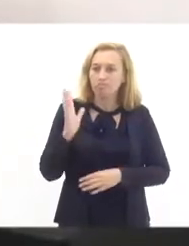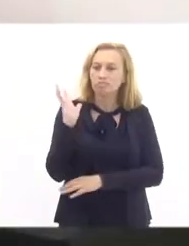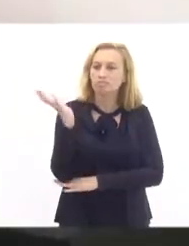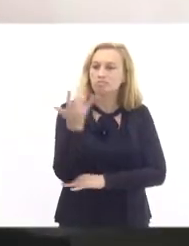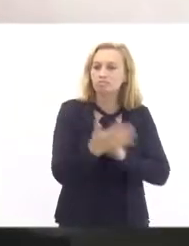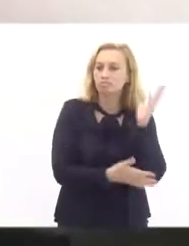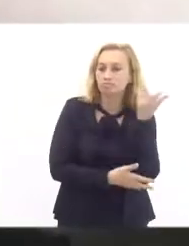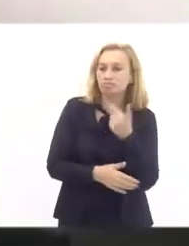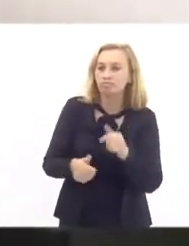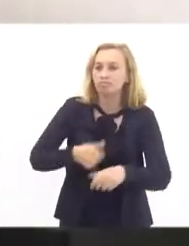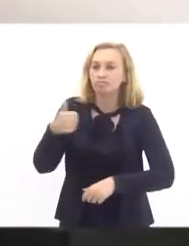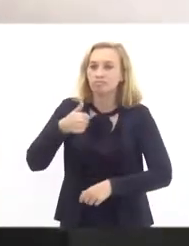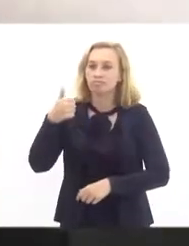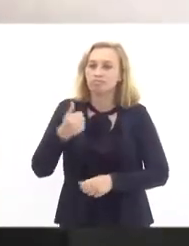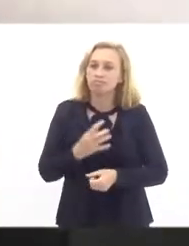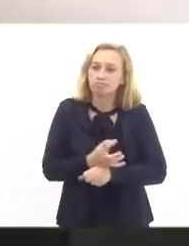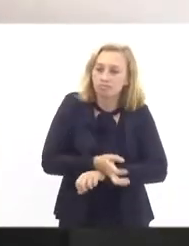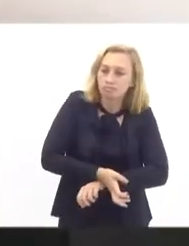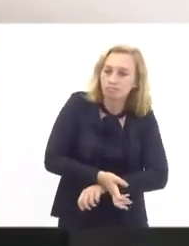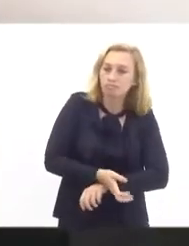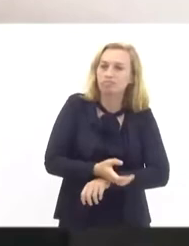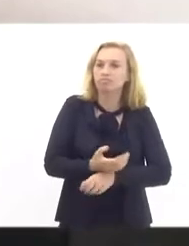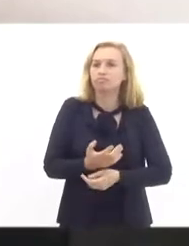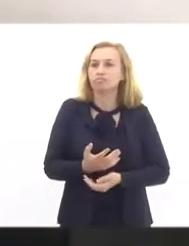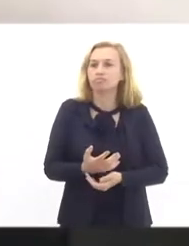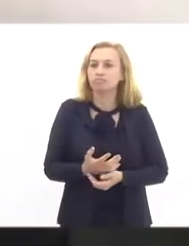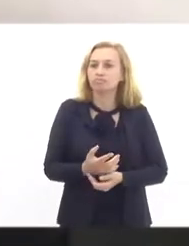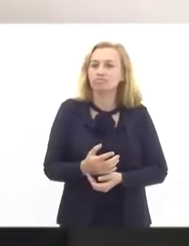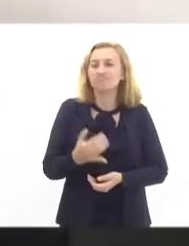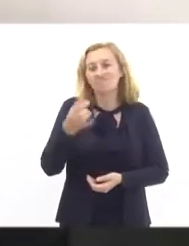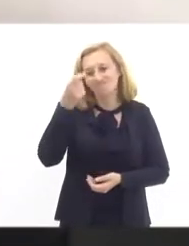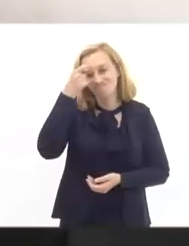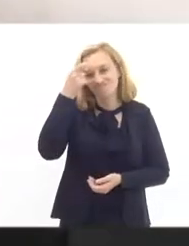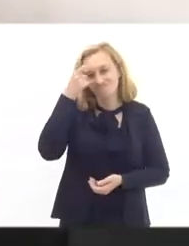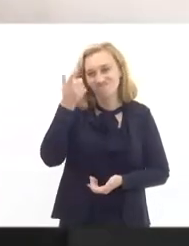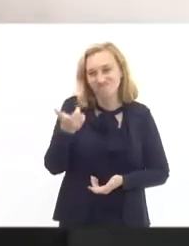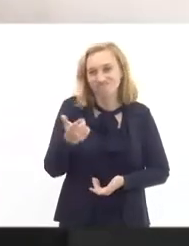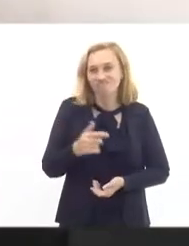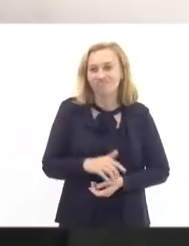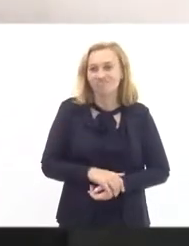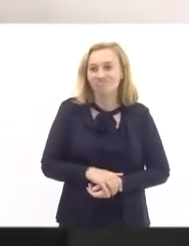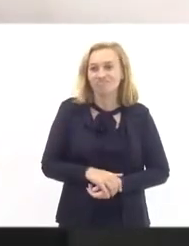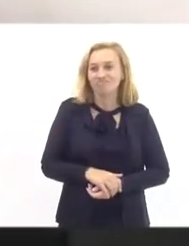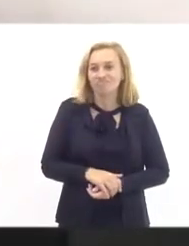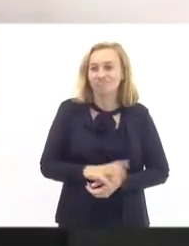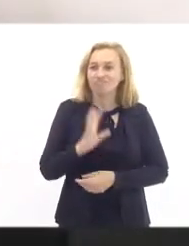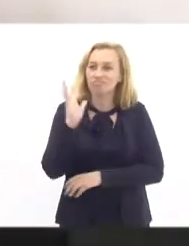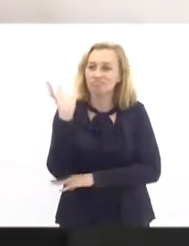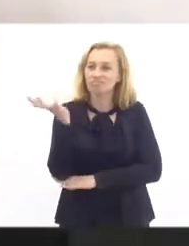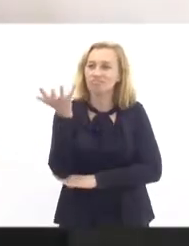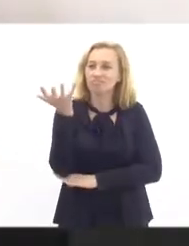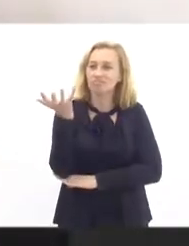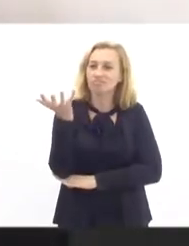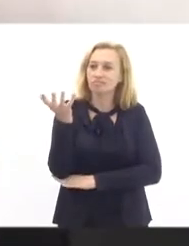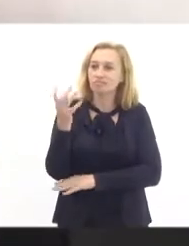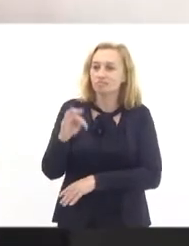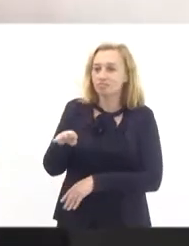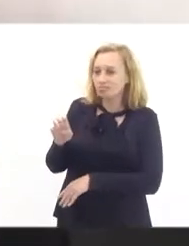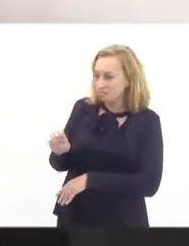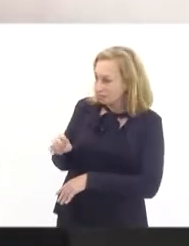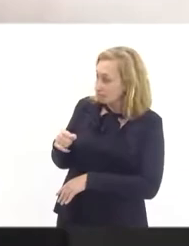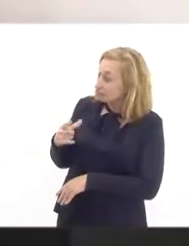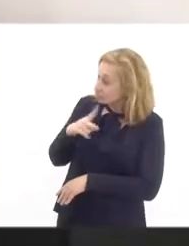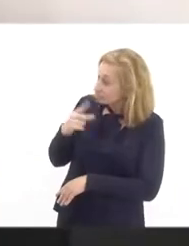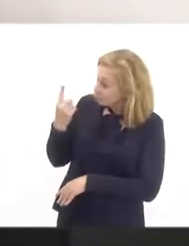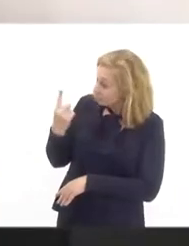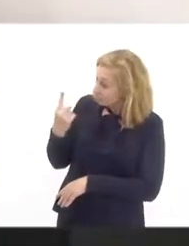ambiente, da escravatura, né? Que fica ali uma memória, porque existem árvores, comandante, que eu tenho uma lá que eu vou